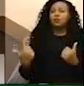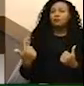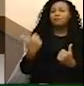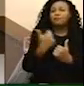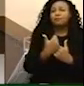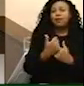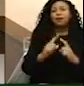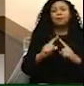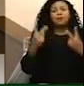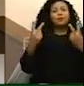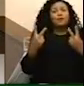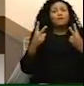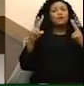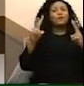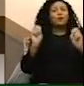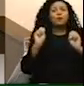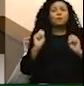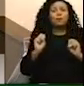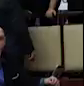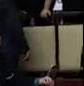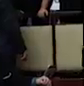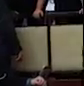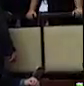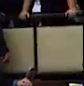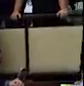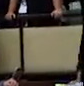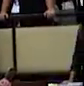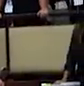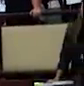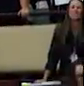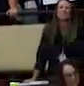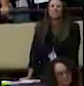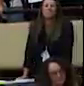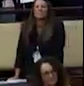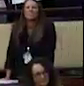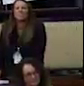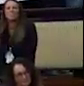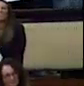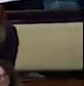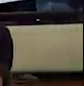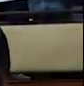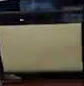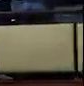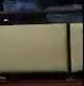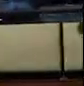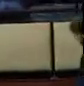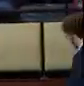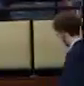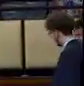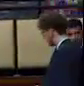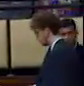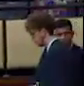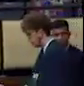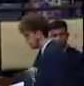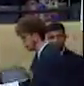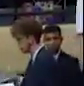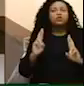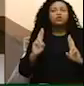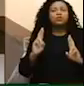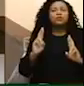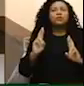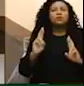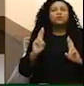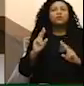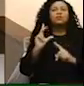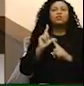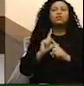embora a sua vitória possa ser mesmo temporária. Lutamos mais para manter algo vivo do que na expectativa